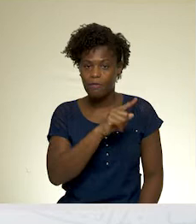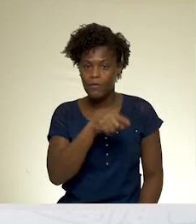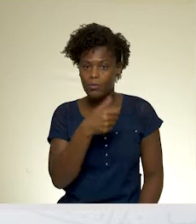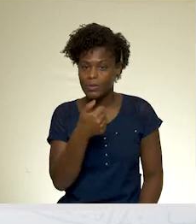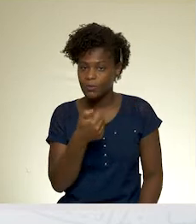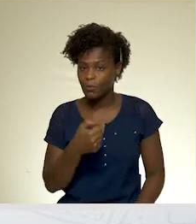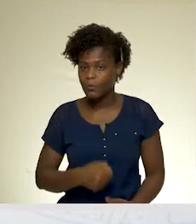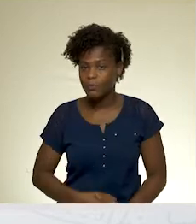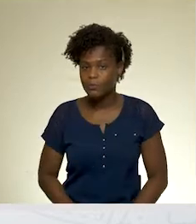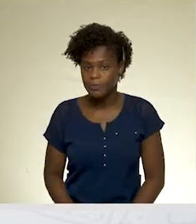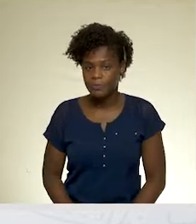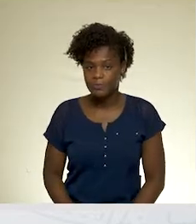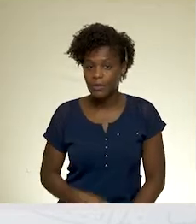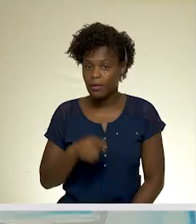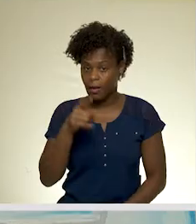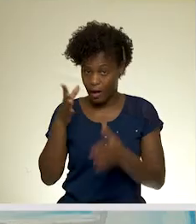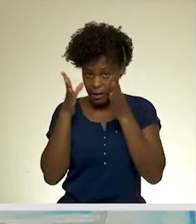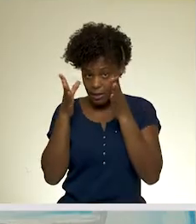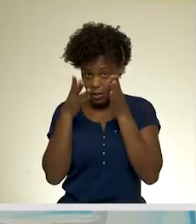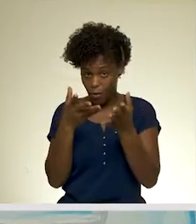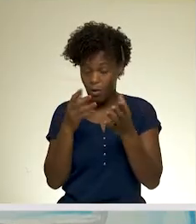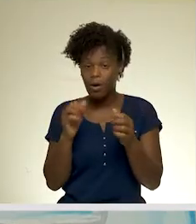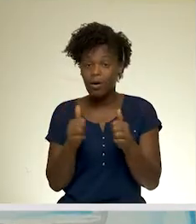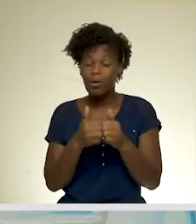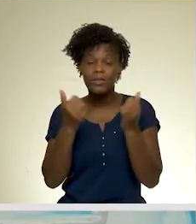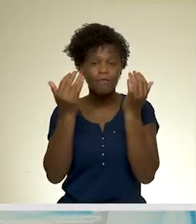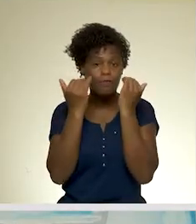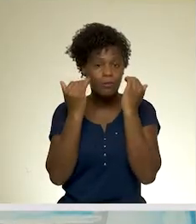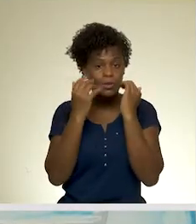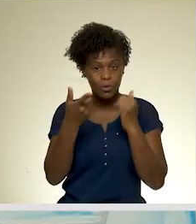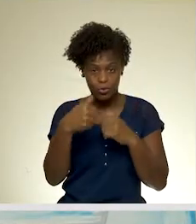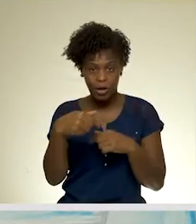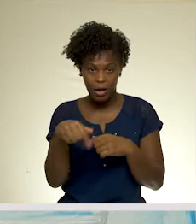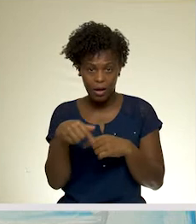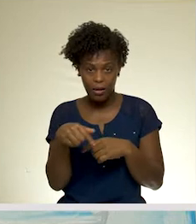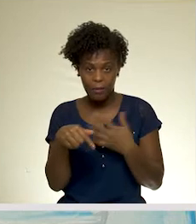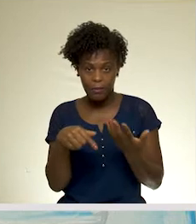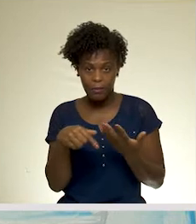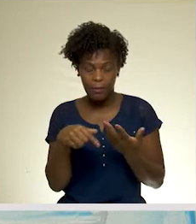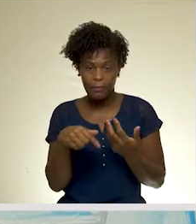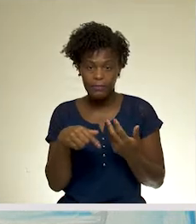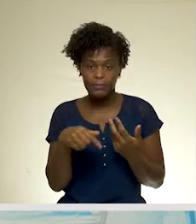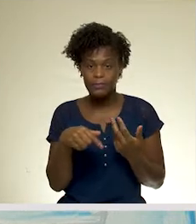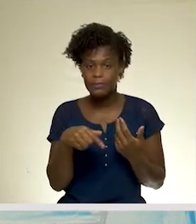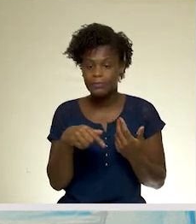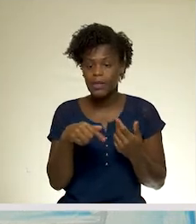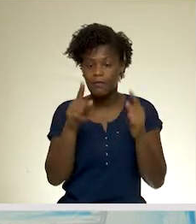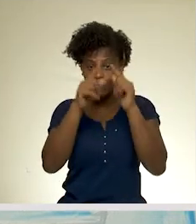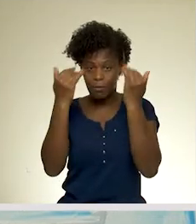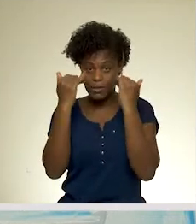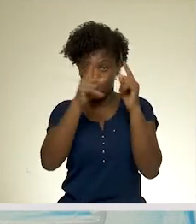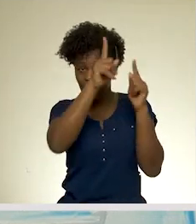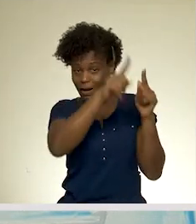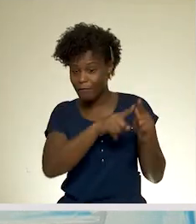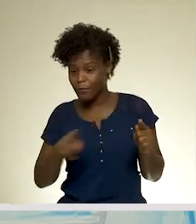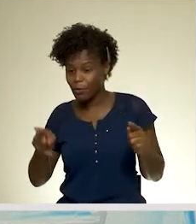1,5. Atenção, com as informações do gráfico, acabamos